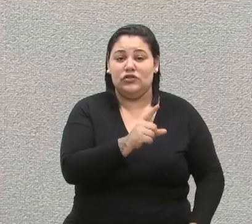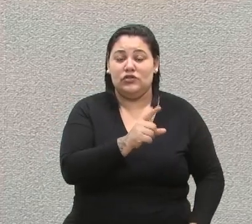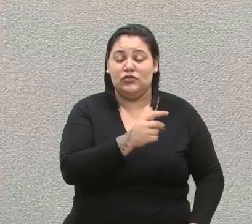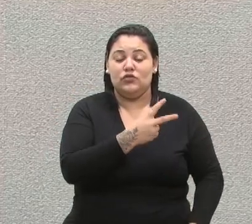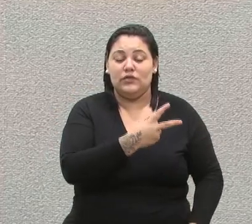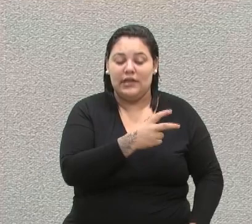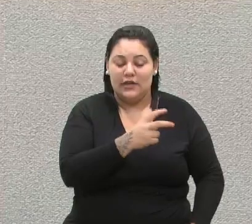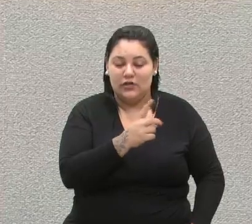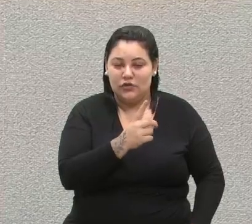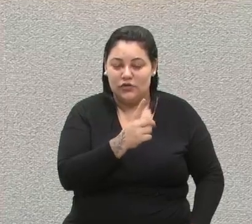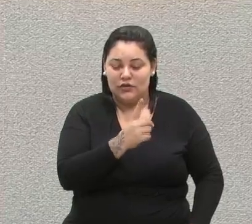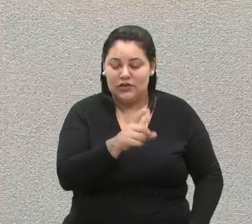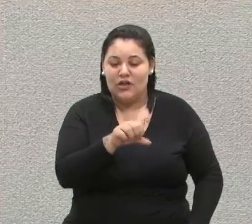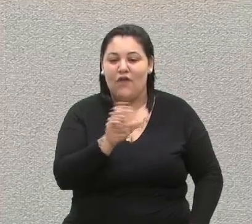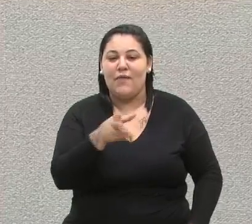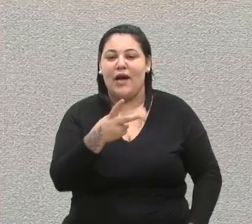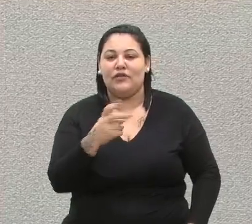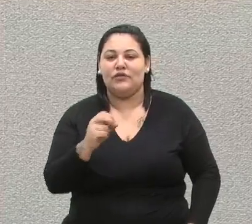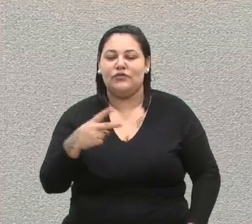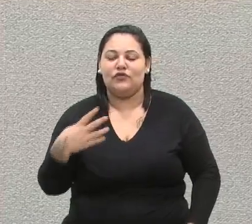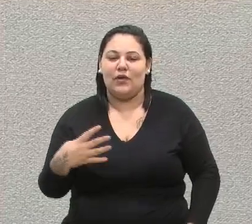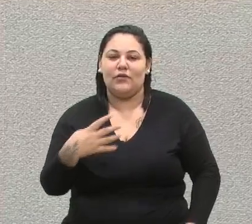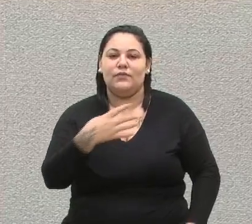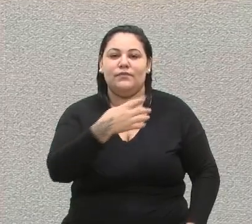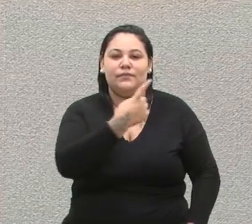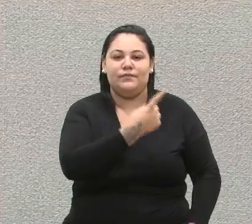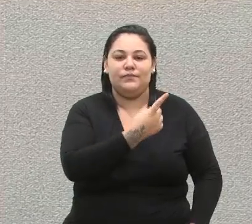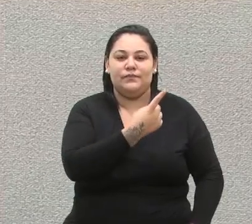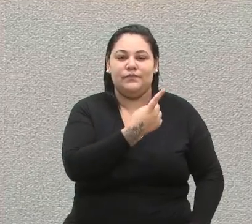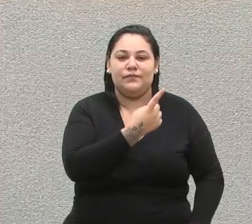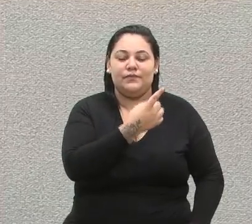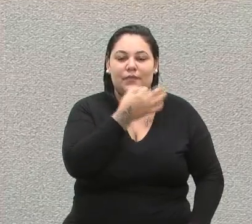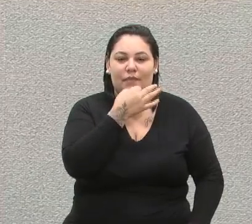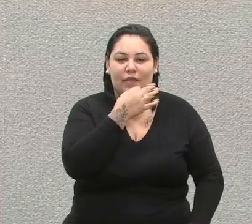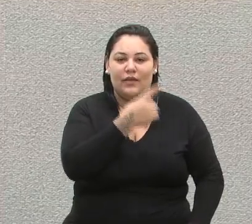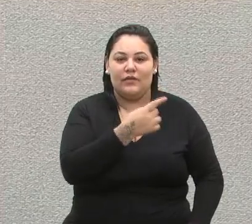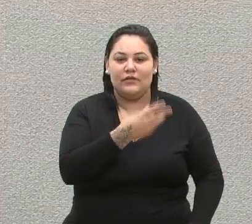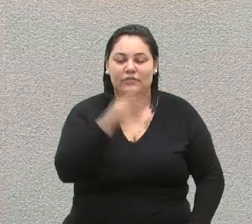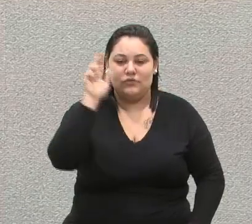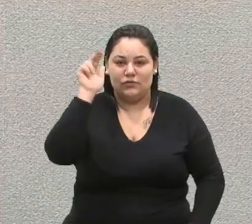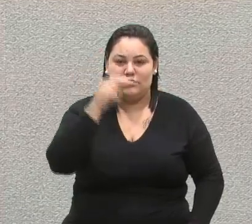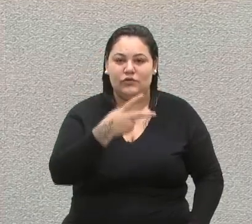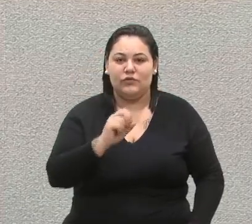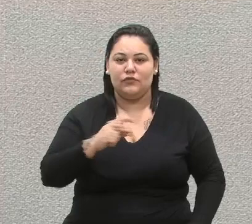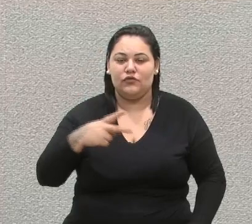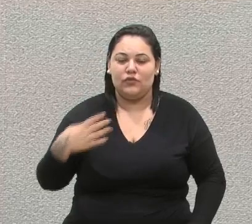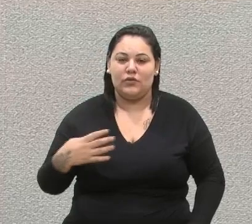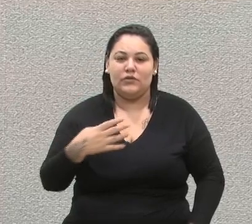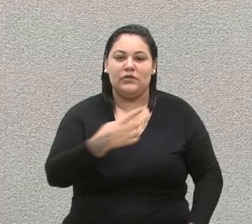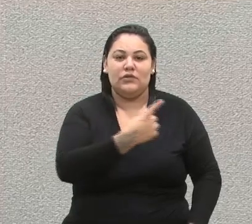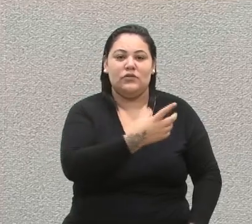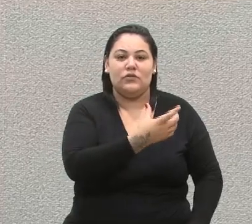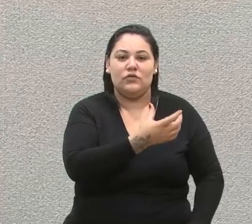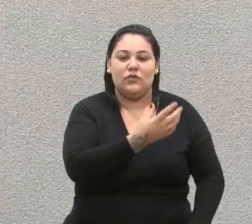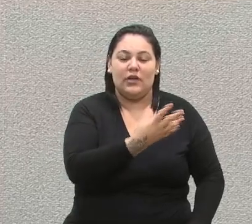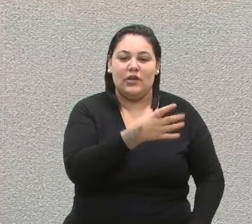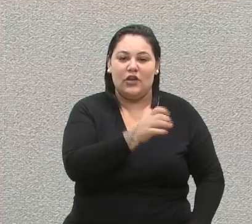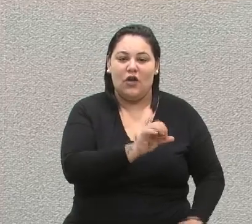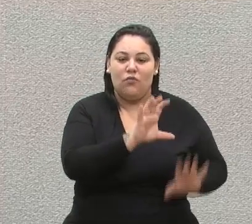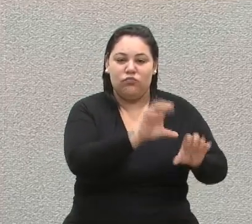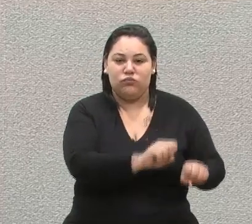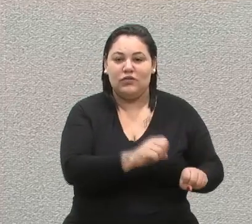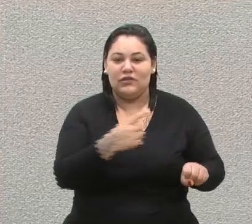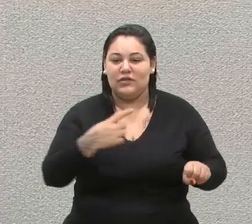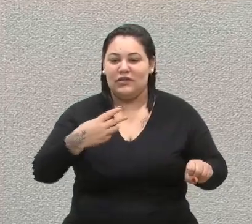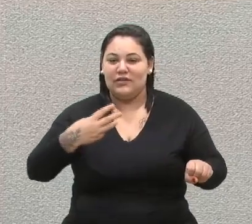219/2024. Caxias do Sul, 3 de abril de 2024, 149 anos da colonização e 134 da